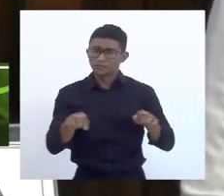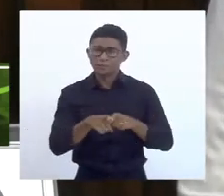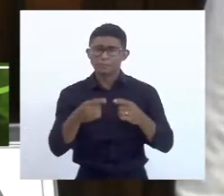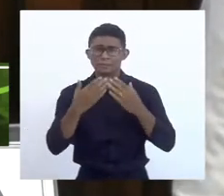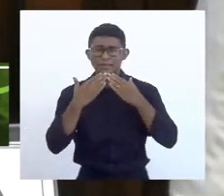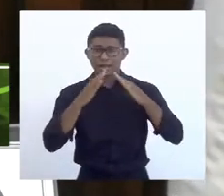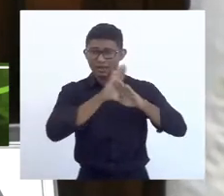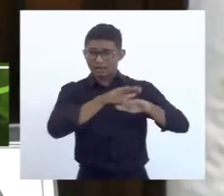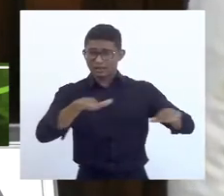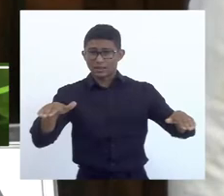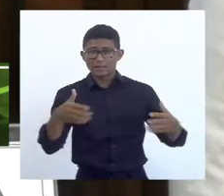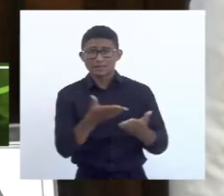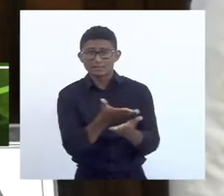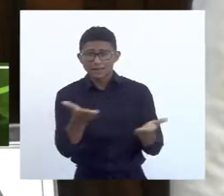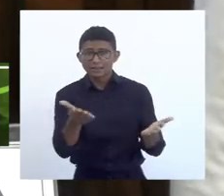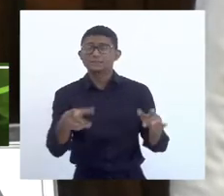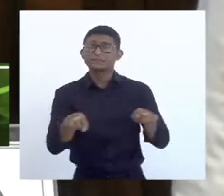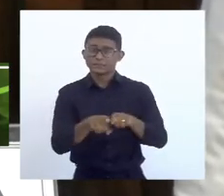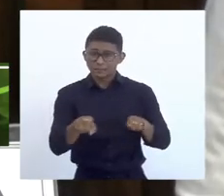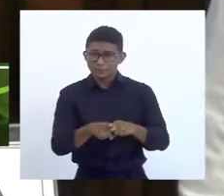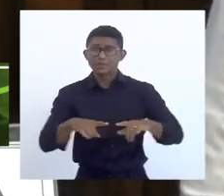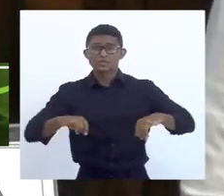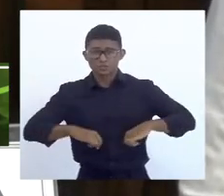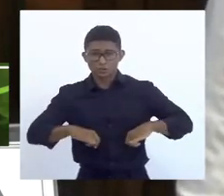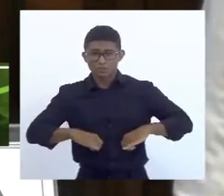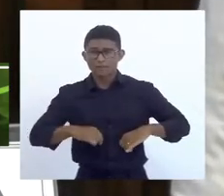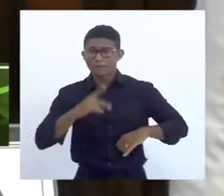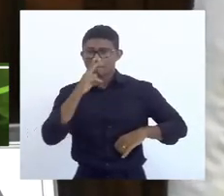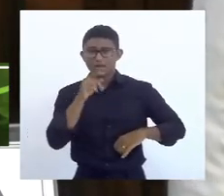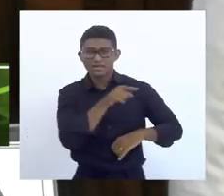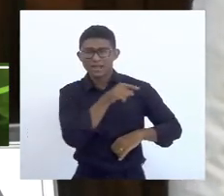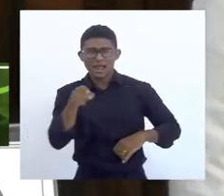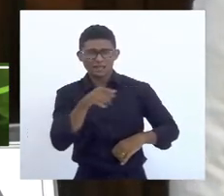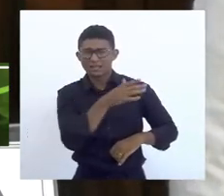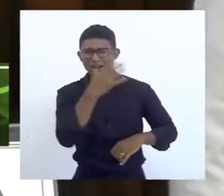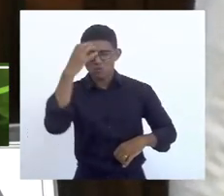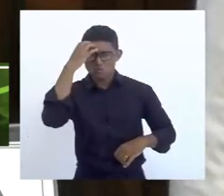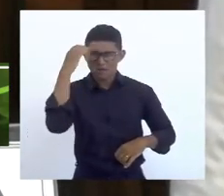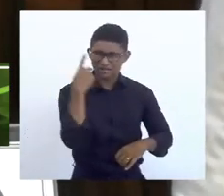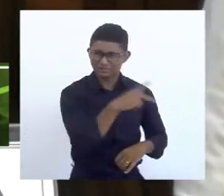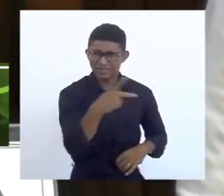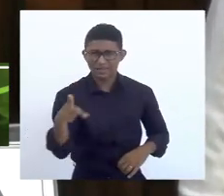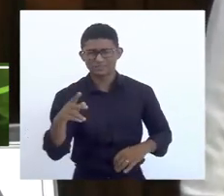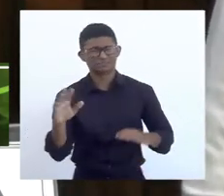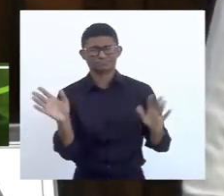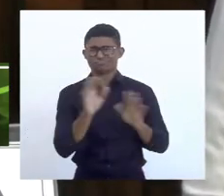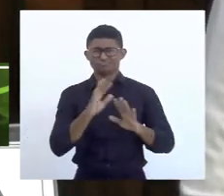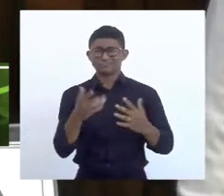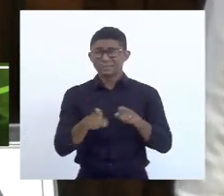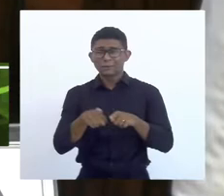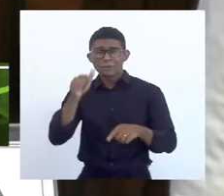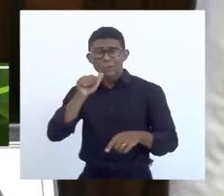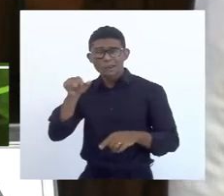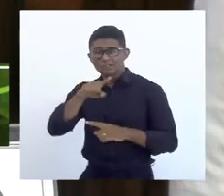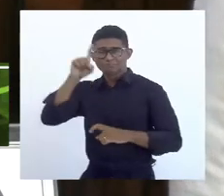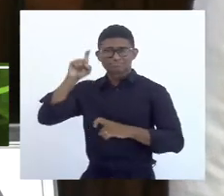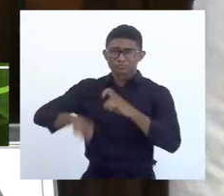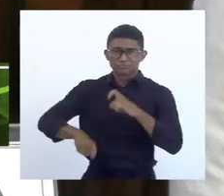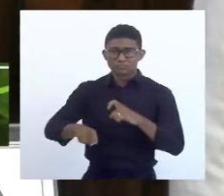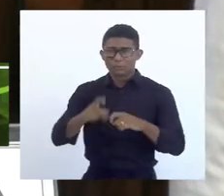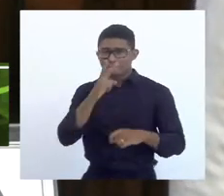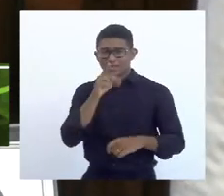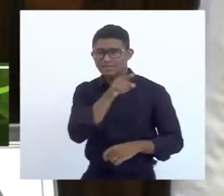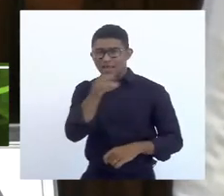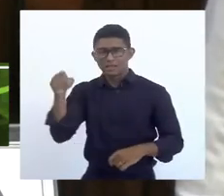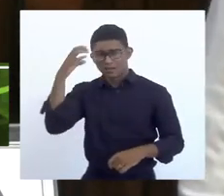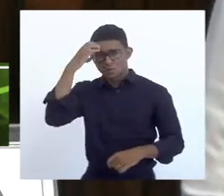são comumente responsabilizadas por terem sido. As mulheres que são estupradas são comumente responsabilizadas pela violência que